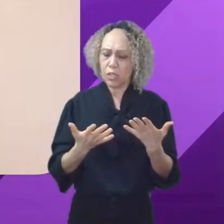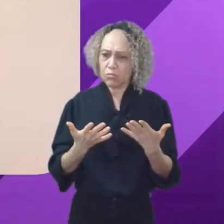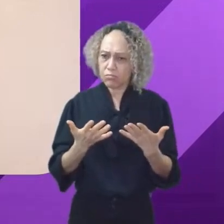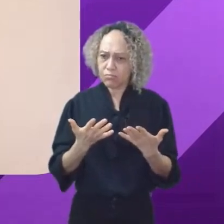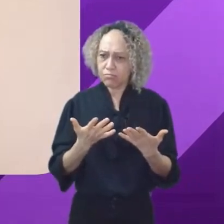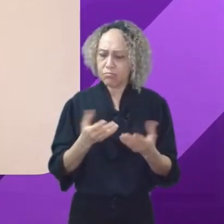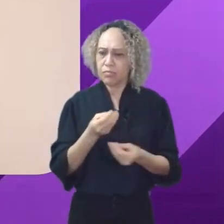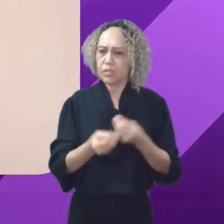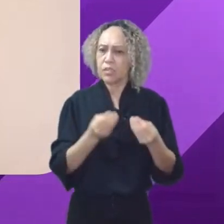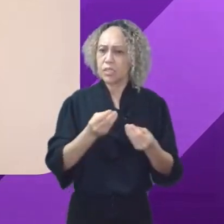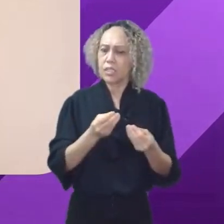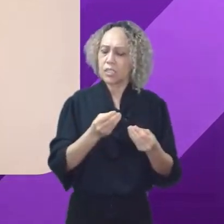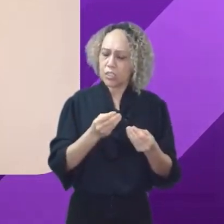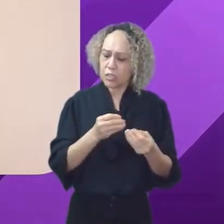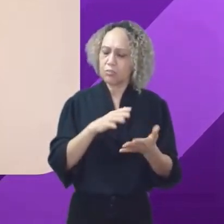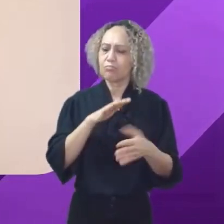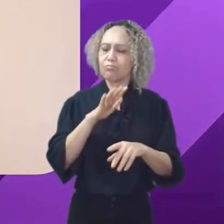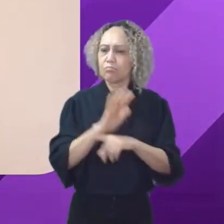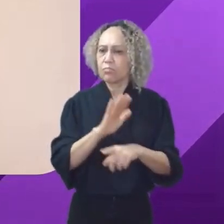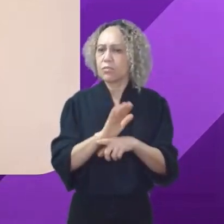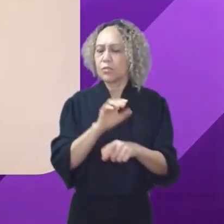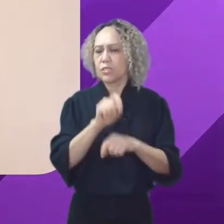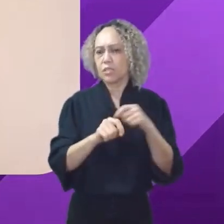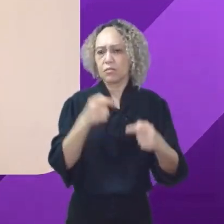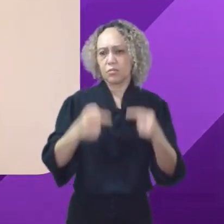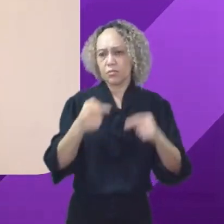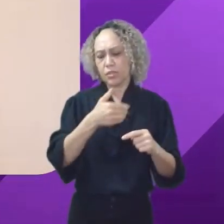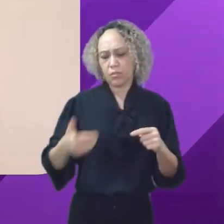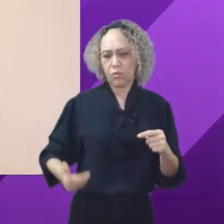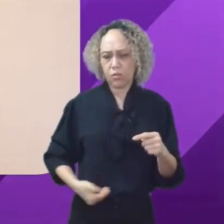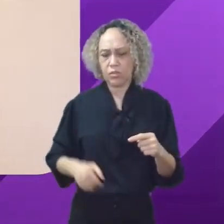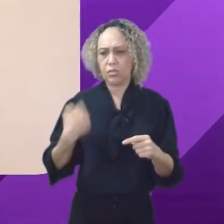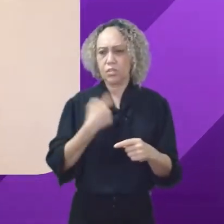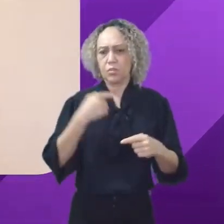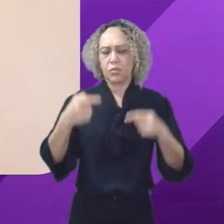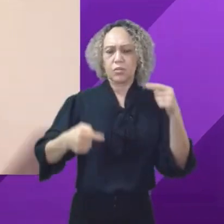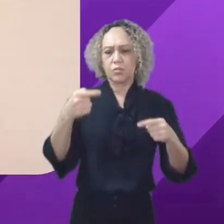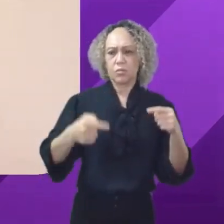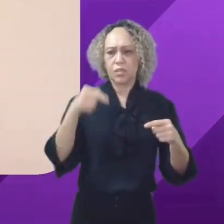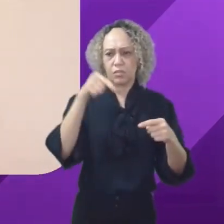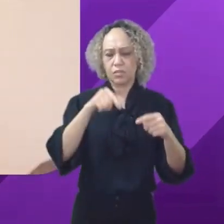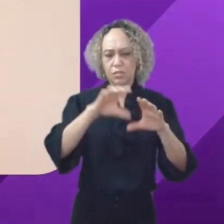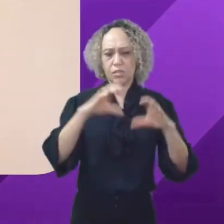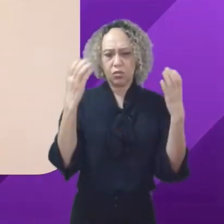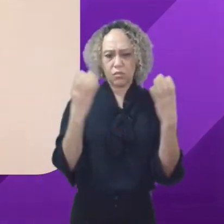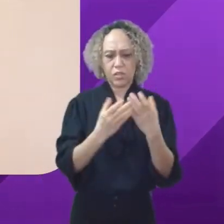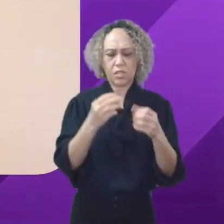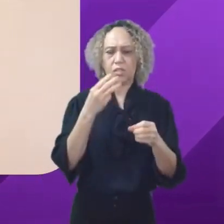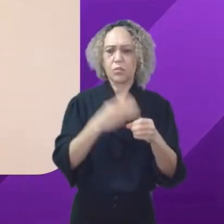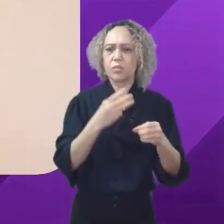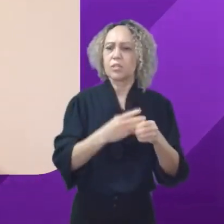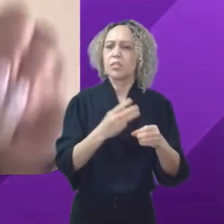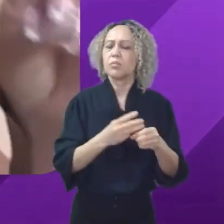política nas políticas públicas, né? A gente tem um debate em torno das conferências municipais, nas suas